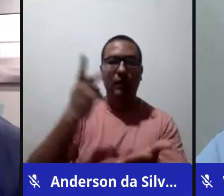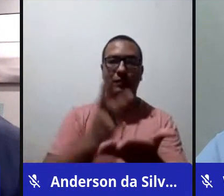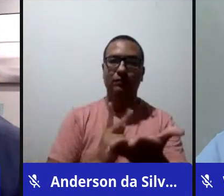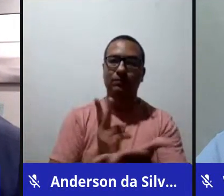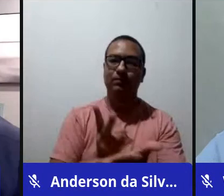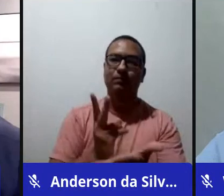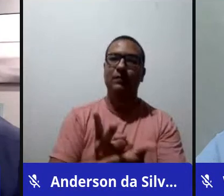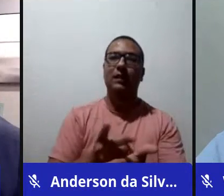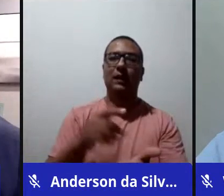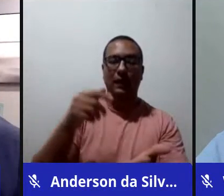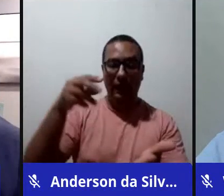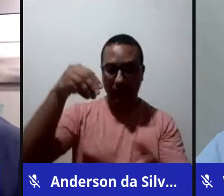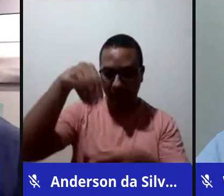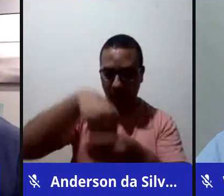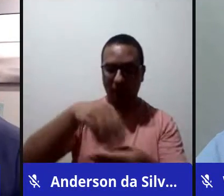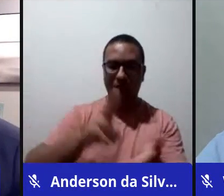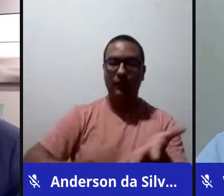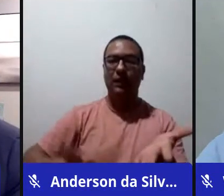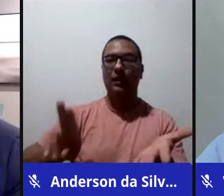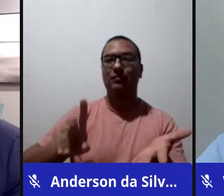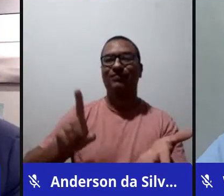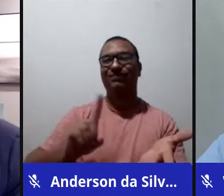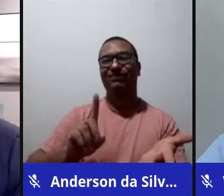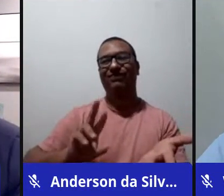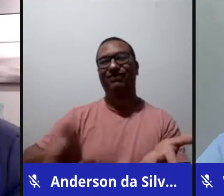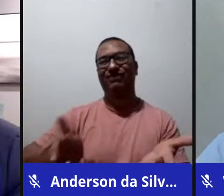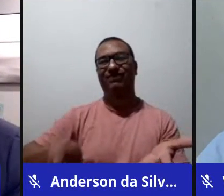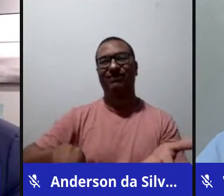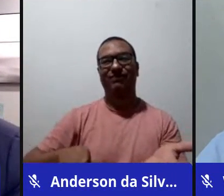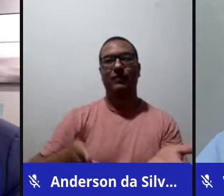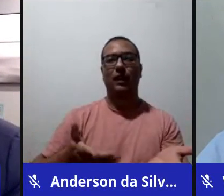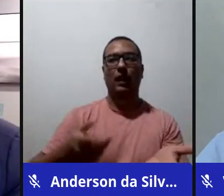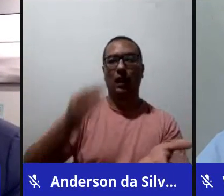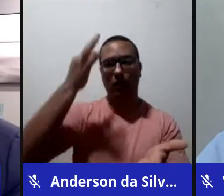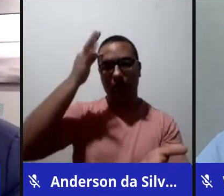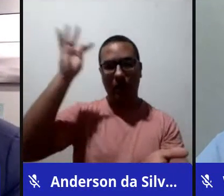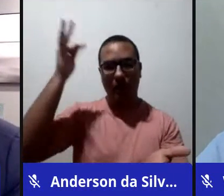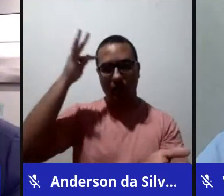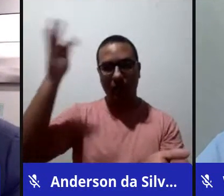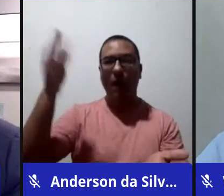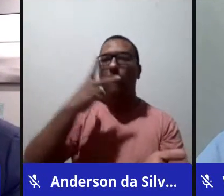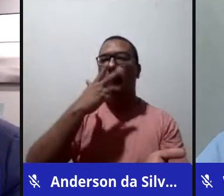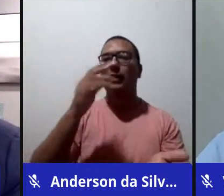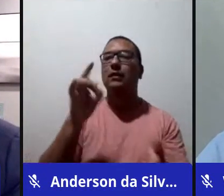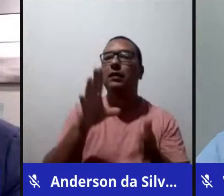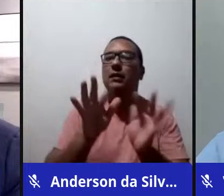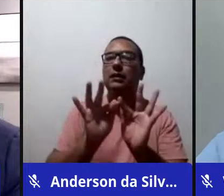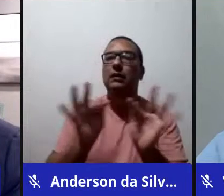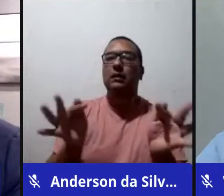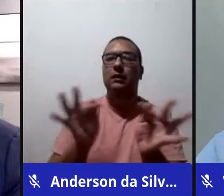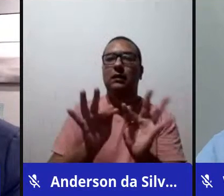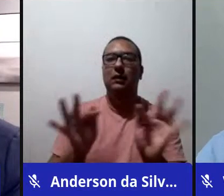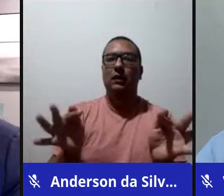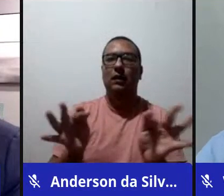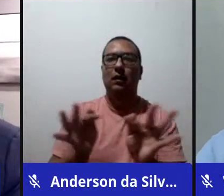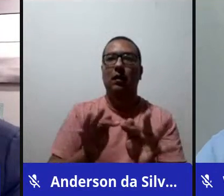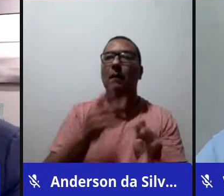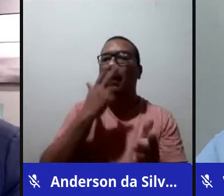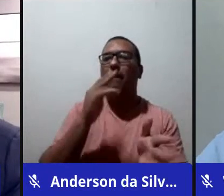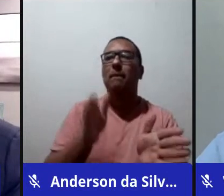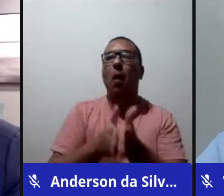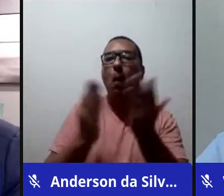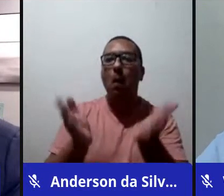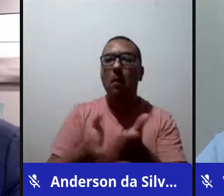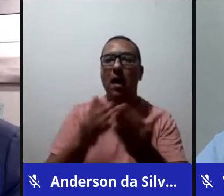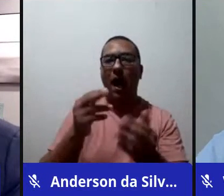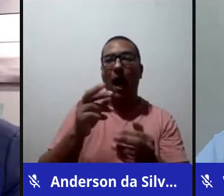desenvolvemos na academia. O conhecimento teórico nada mais é do que uma simplificação intencionalmente empobrecida da realidade.